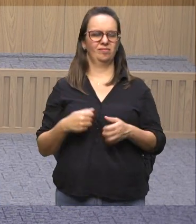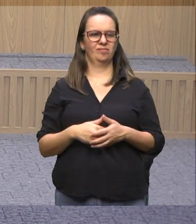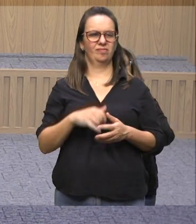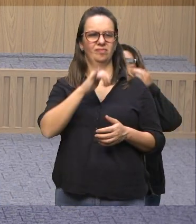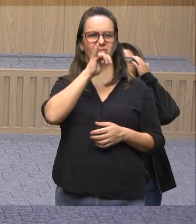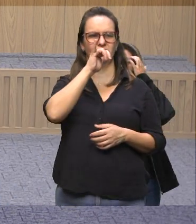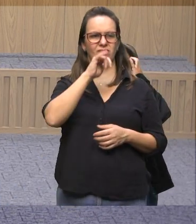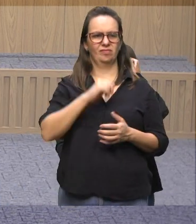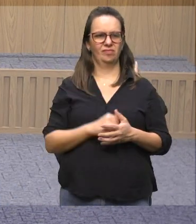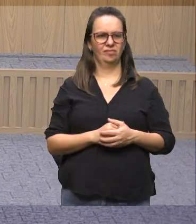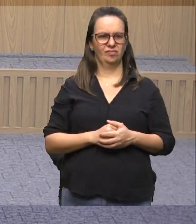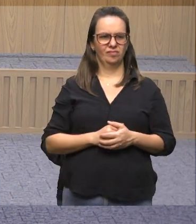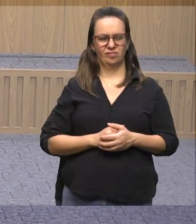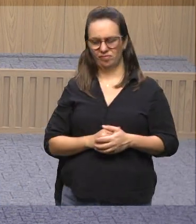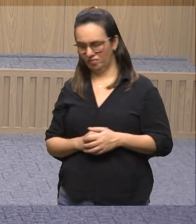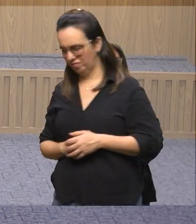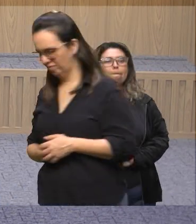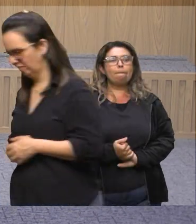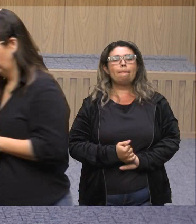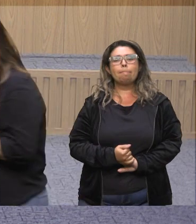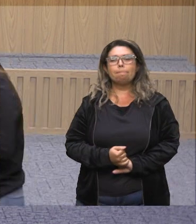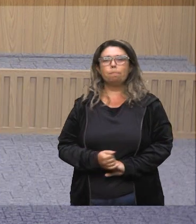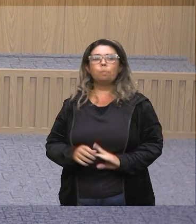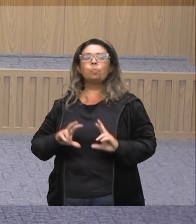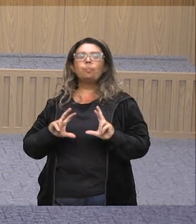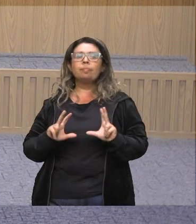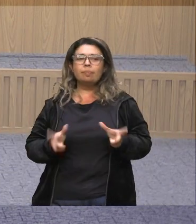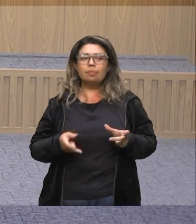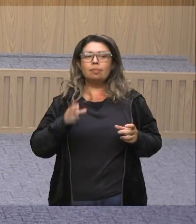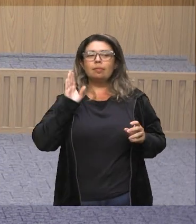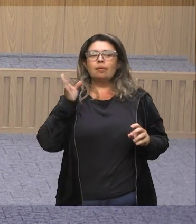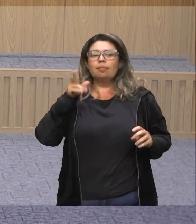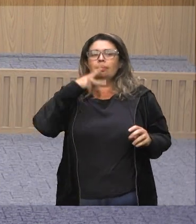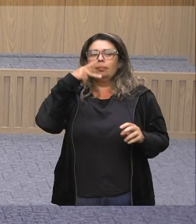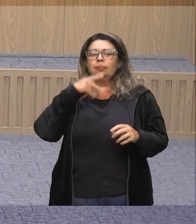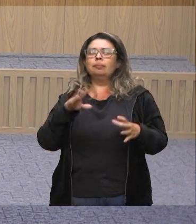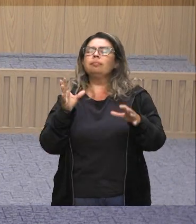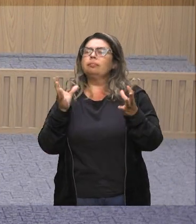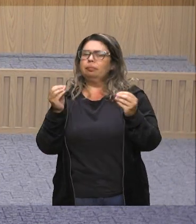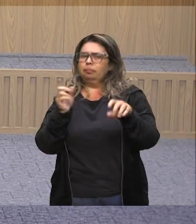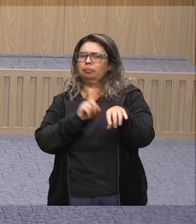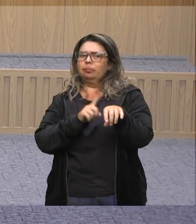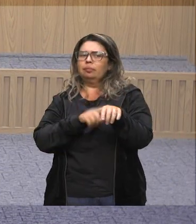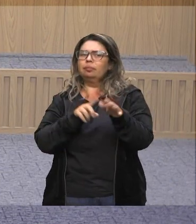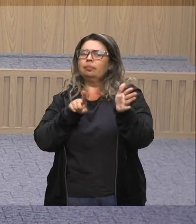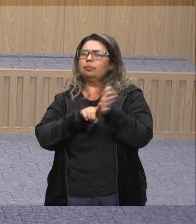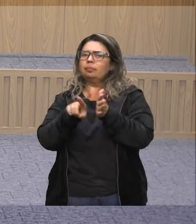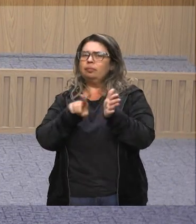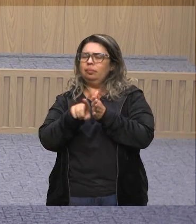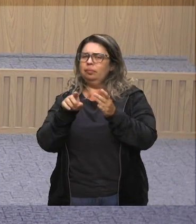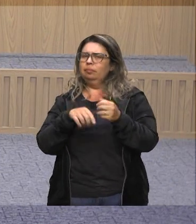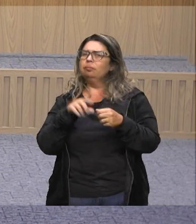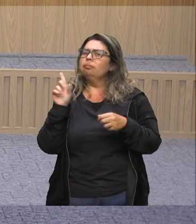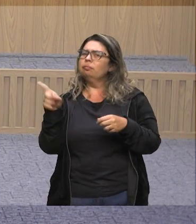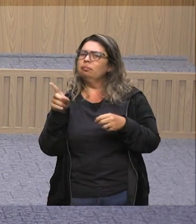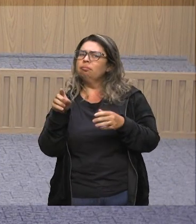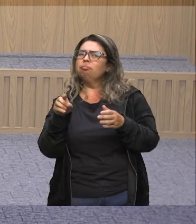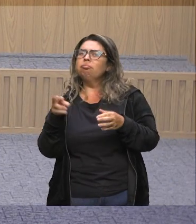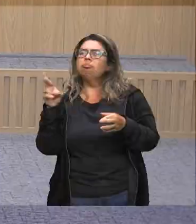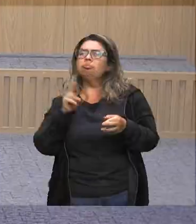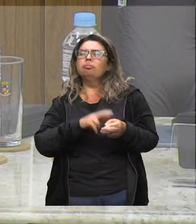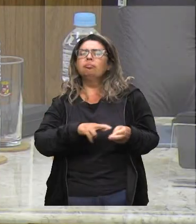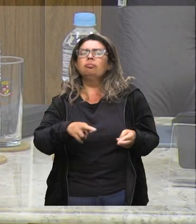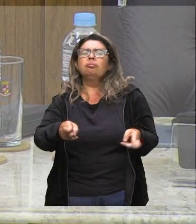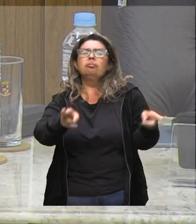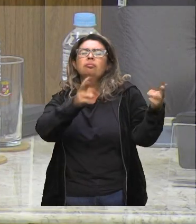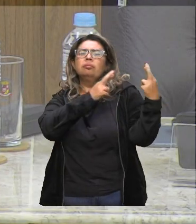do hospital regional, já que a Câmara já vem trabalhando nisso há muito tempo. Mas a pergunta é, quem é o responsável pelo sucateamento